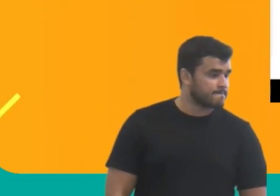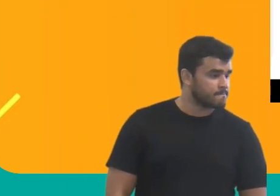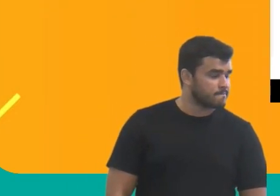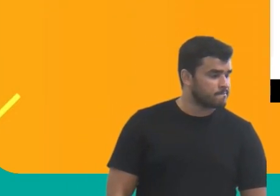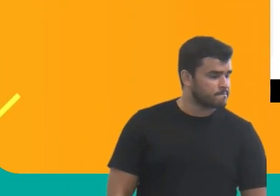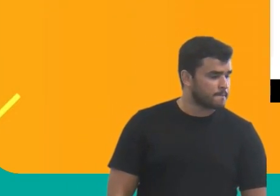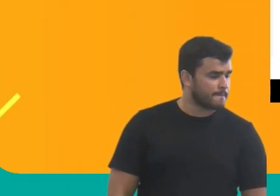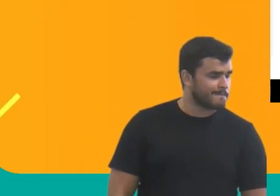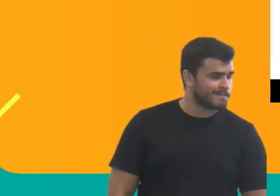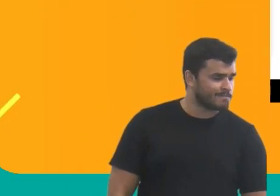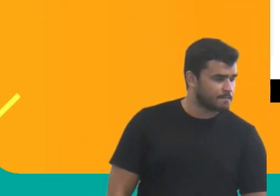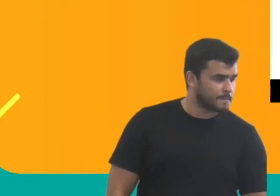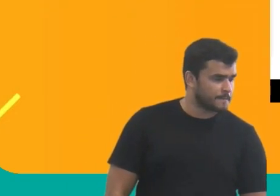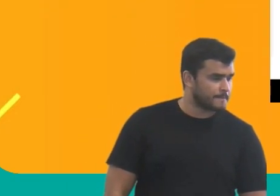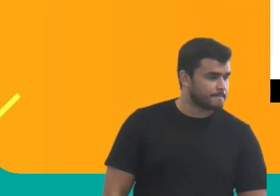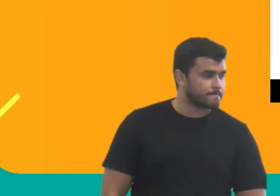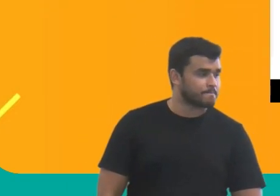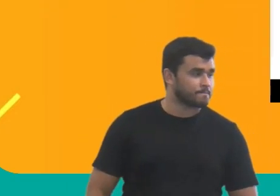Item?